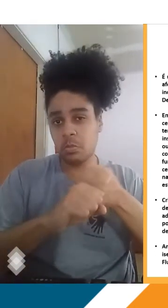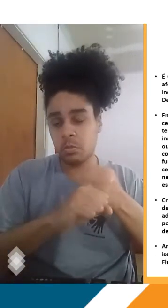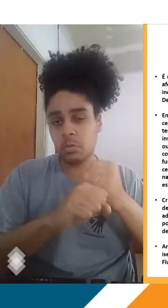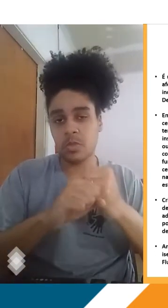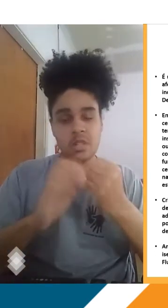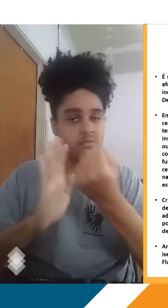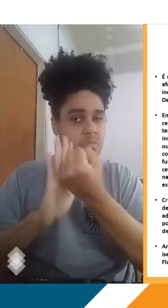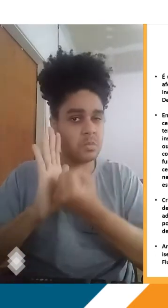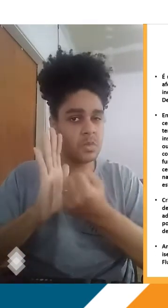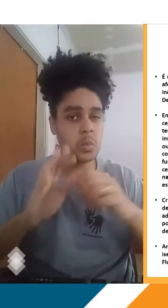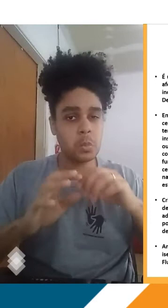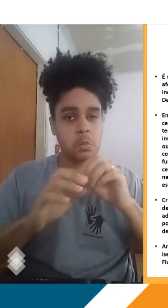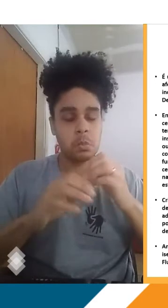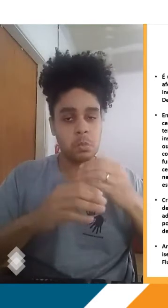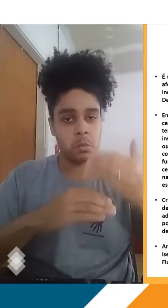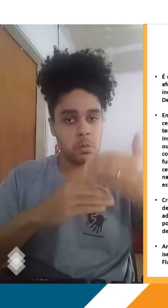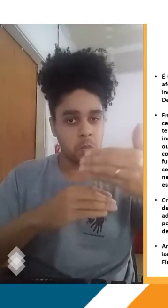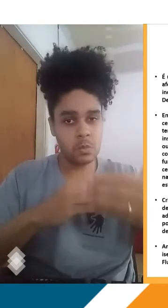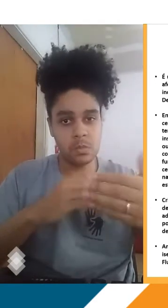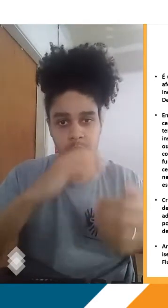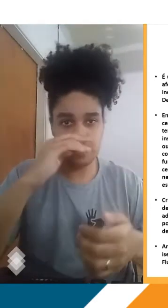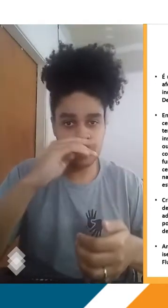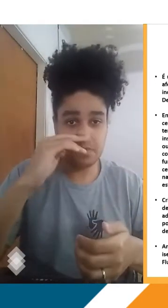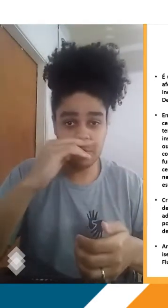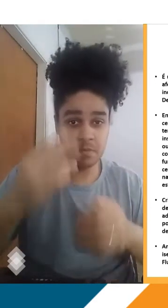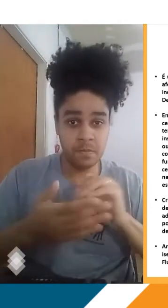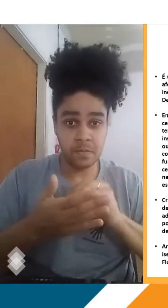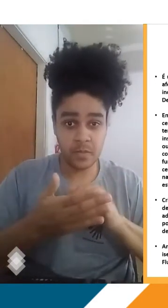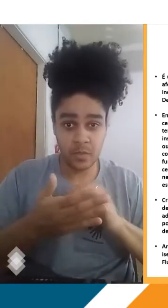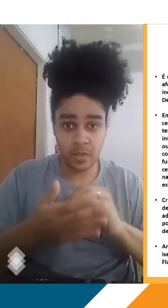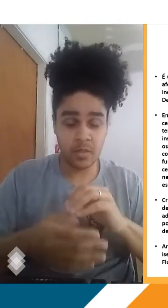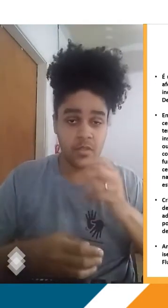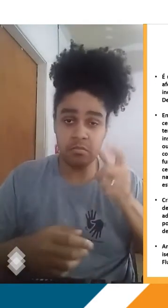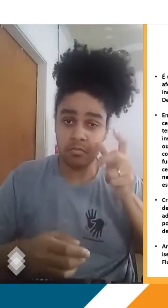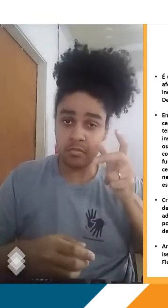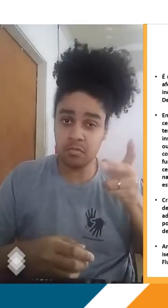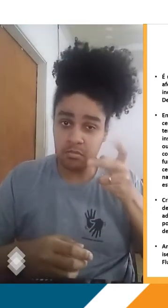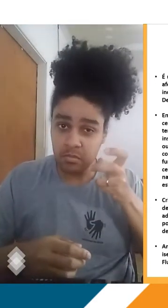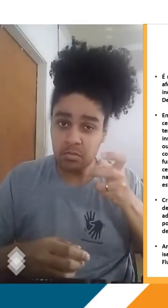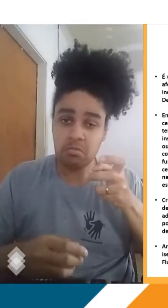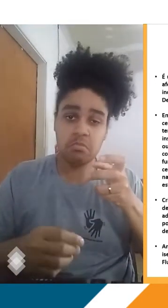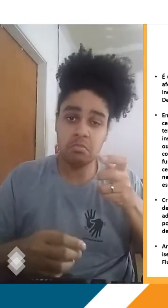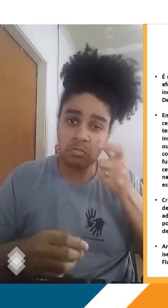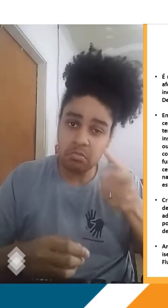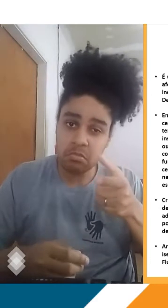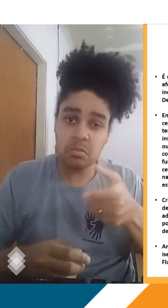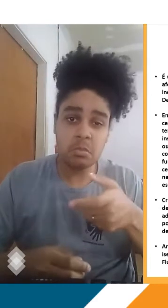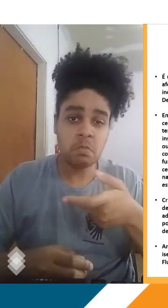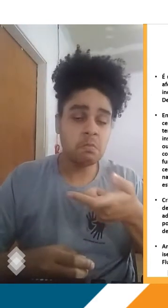a uma concentração de atividades econômicas na cidade do Rio de Janeiro e a falta de interesse de investimentos em outras regiões do